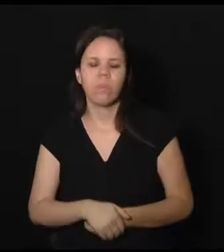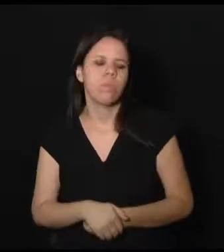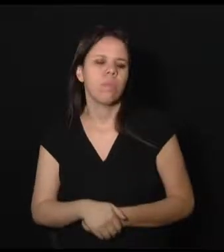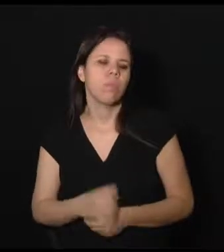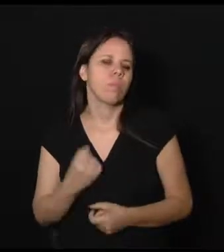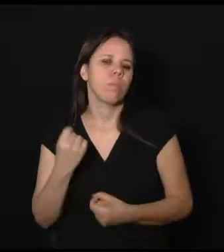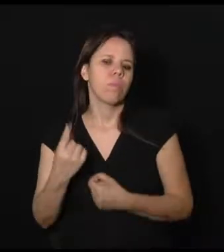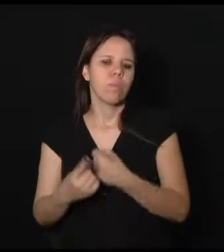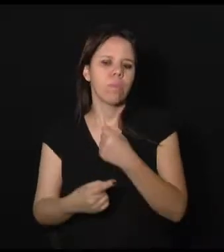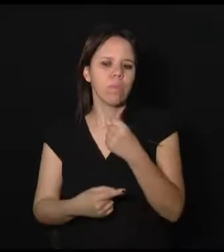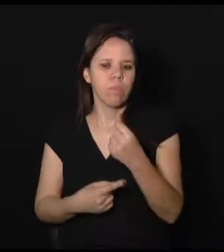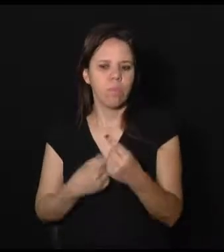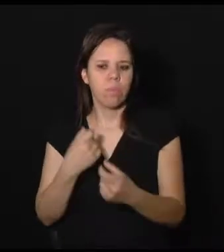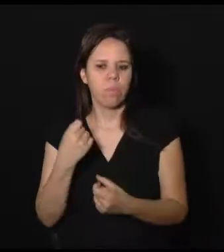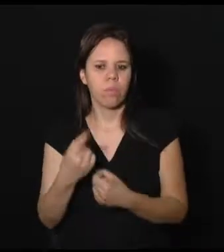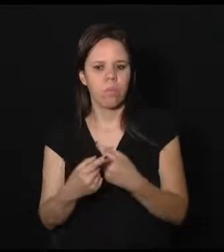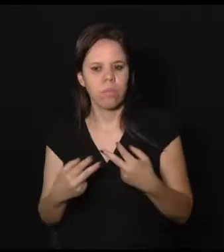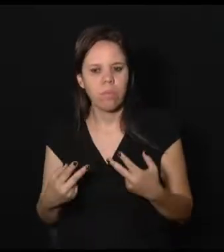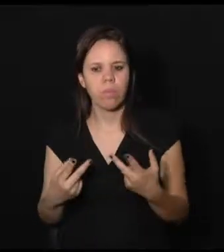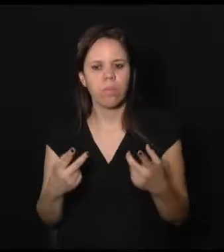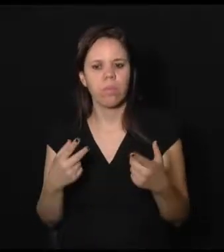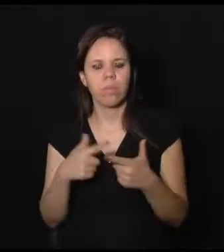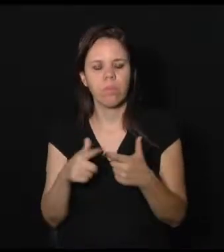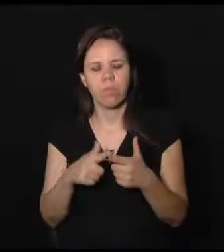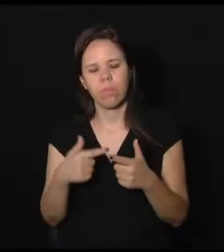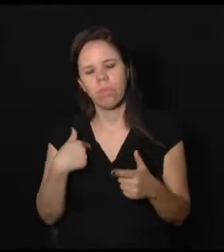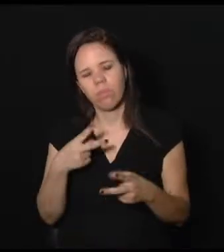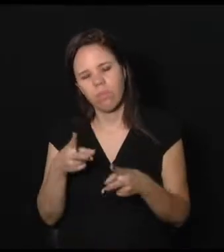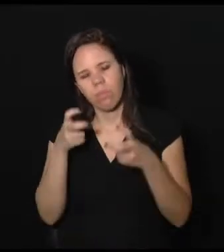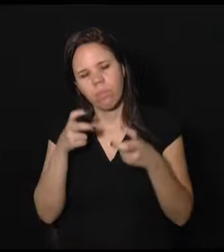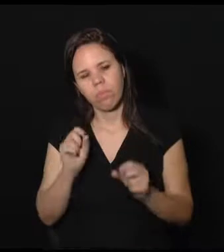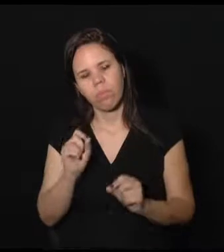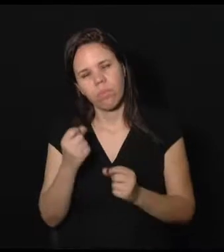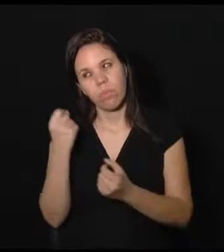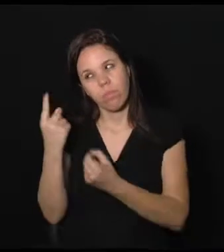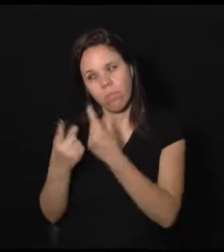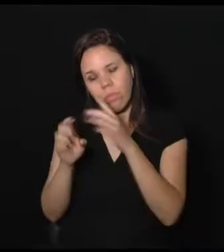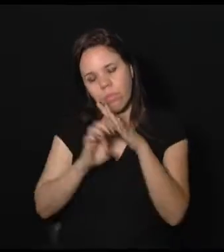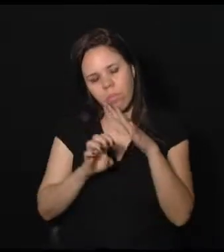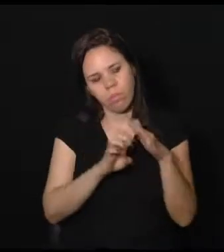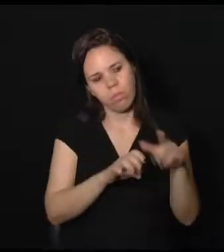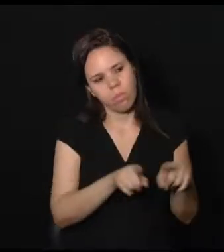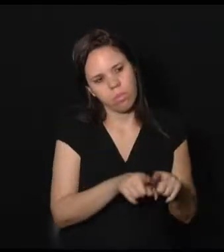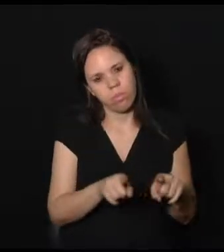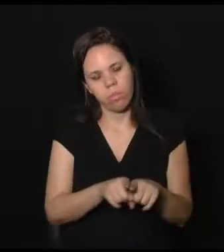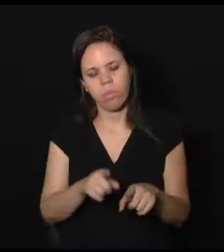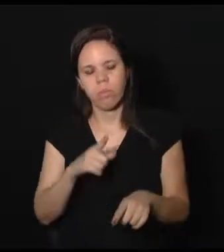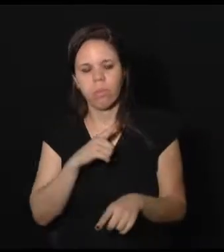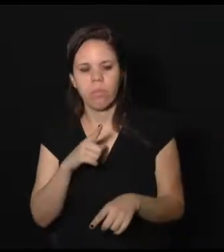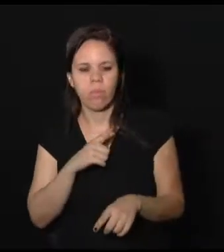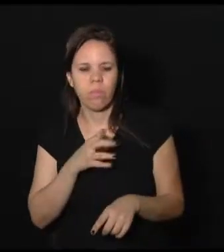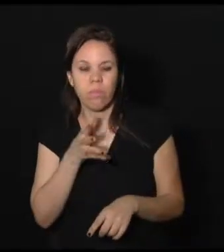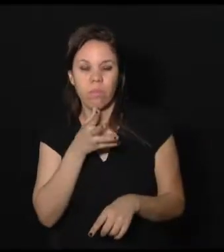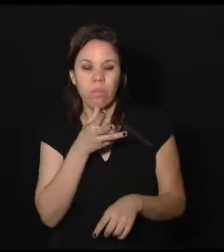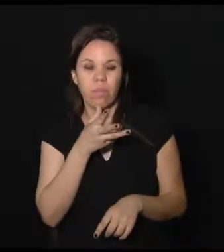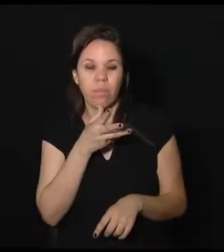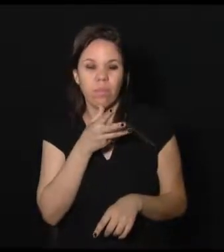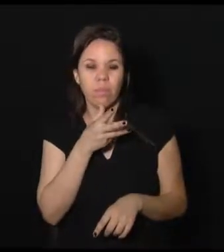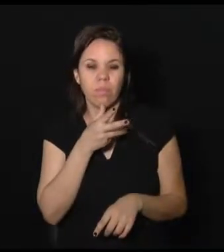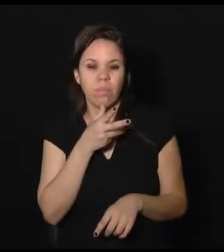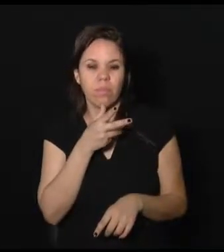nós temos identificado é que algumas empresas, o trâmite do alvará de funcionamento, ele demora.